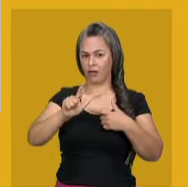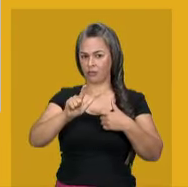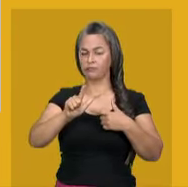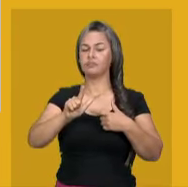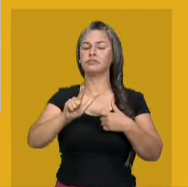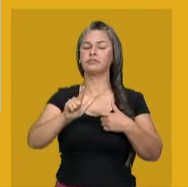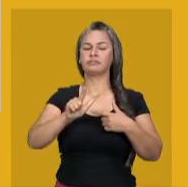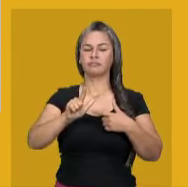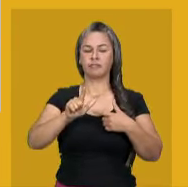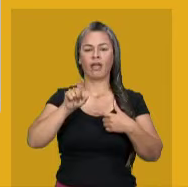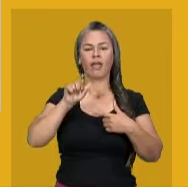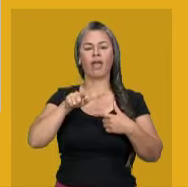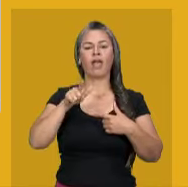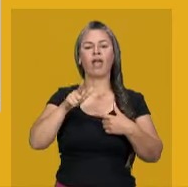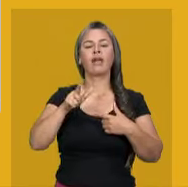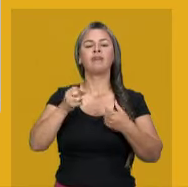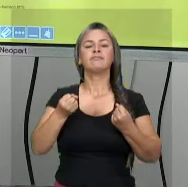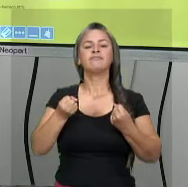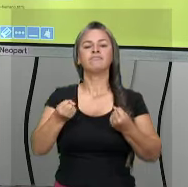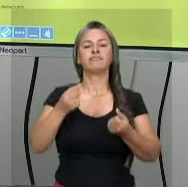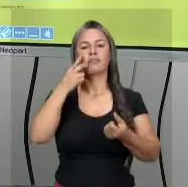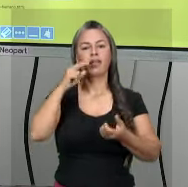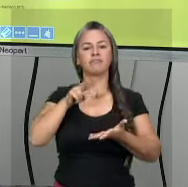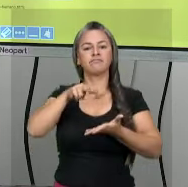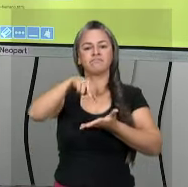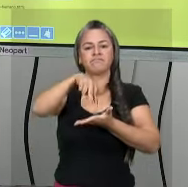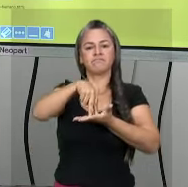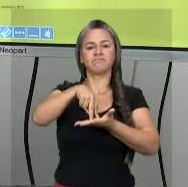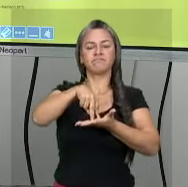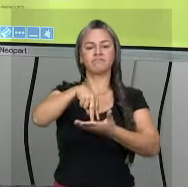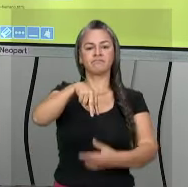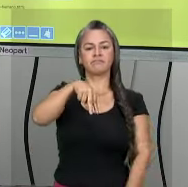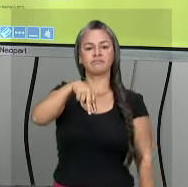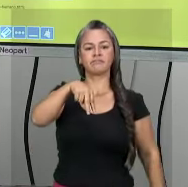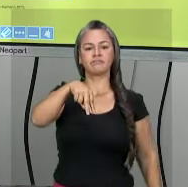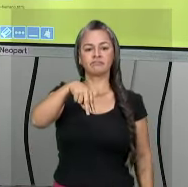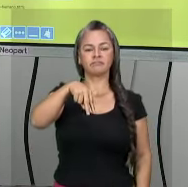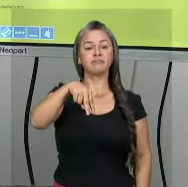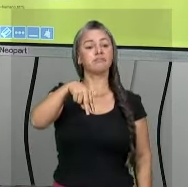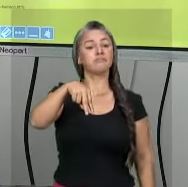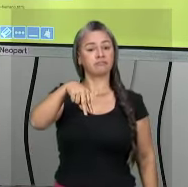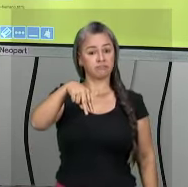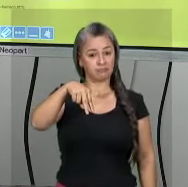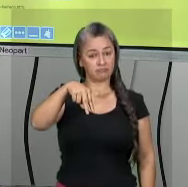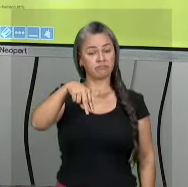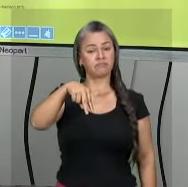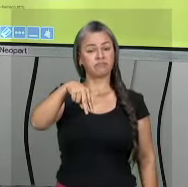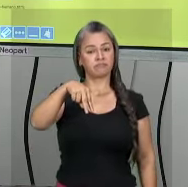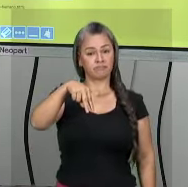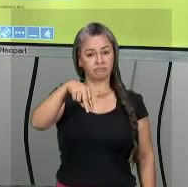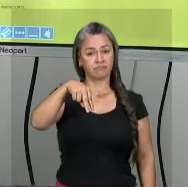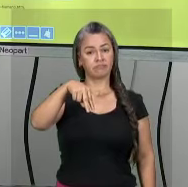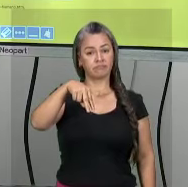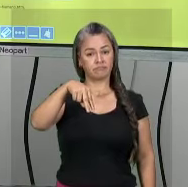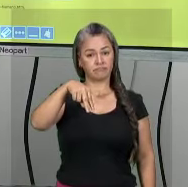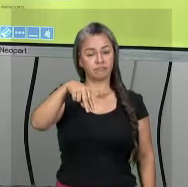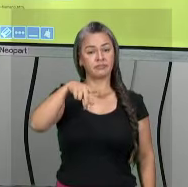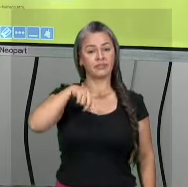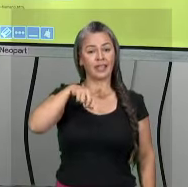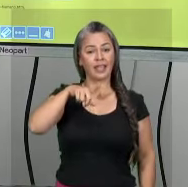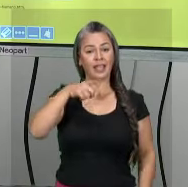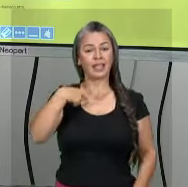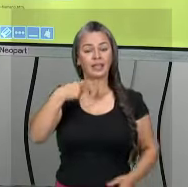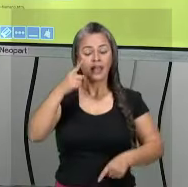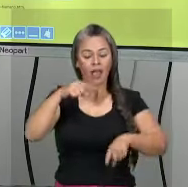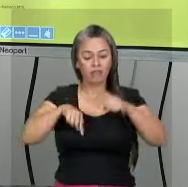Ele sustenta a nossa postura ereta e ele tem relação direta com o sistema nervoso.